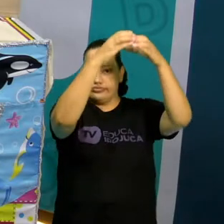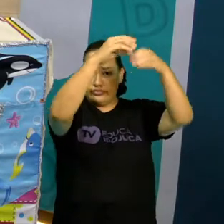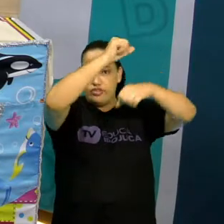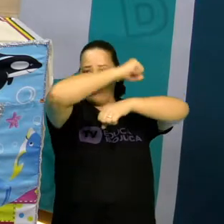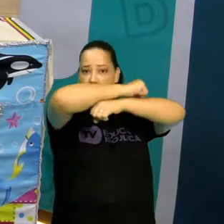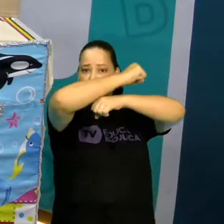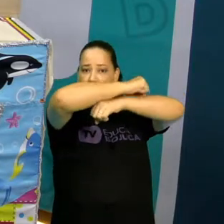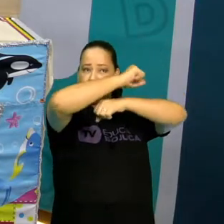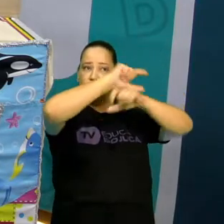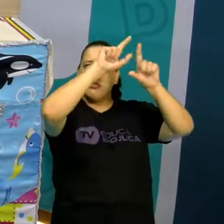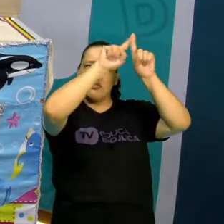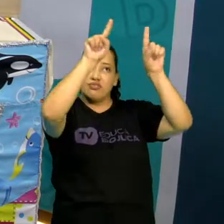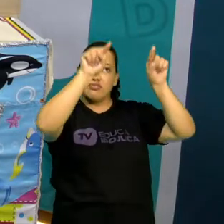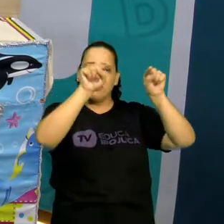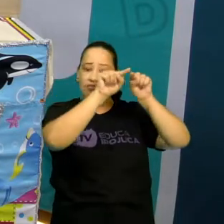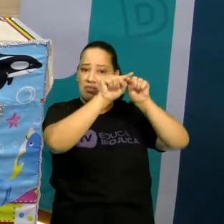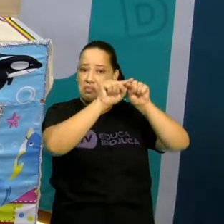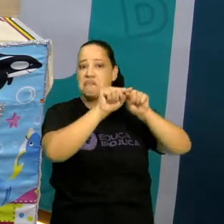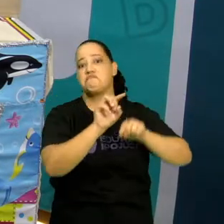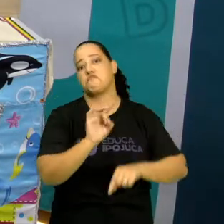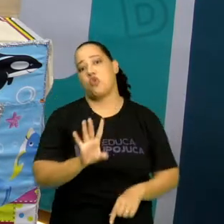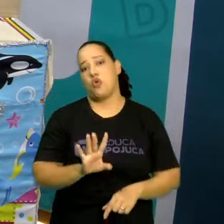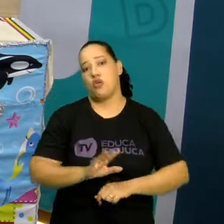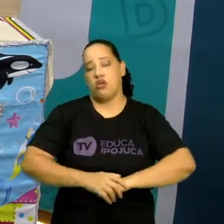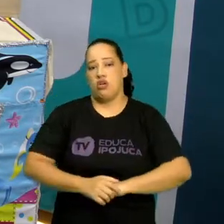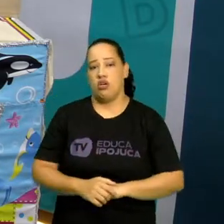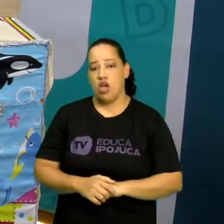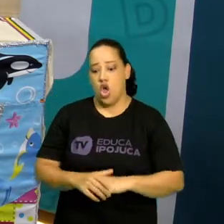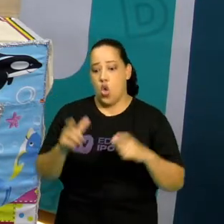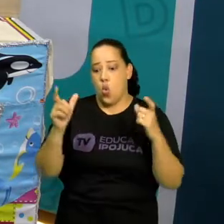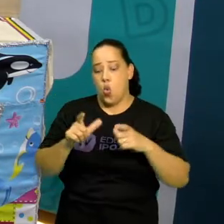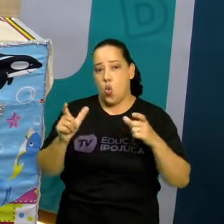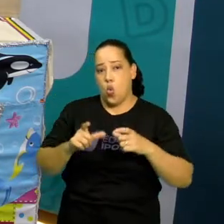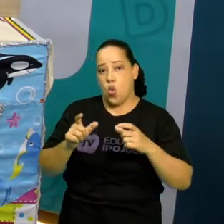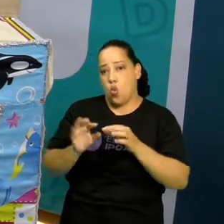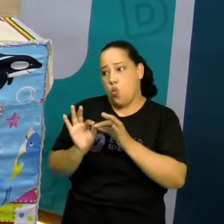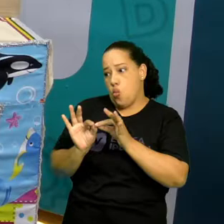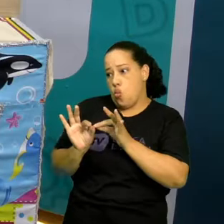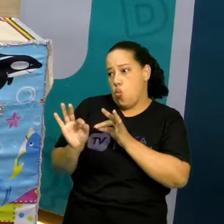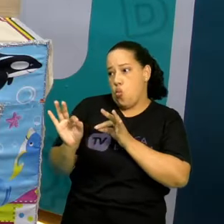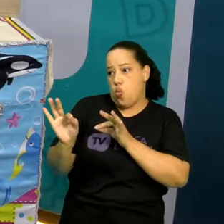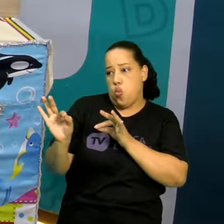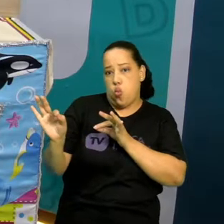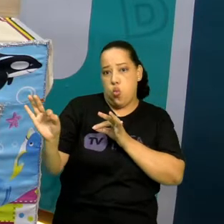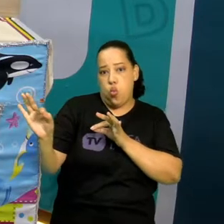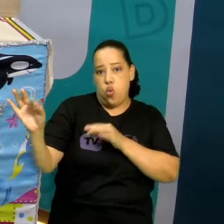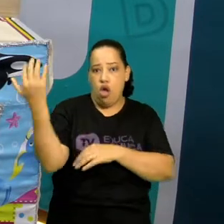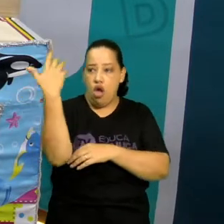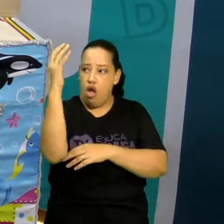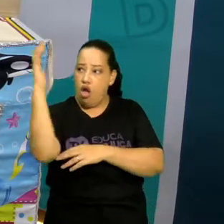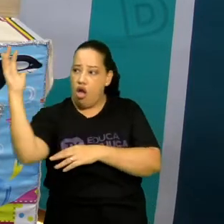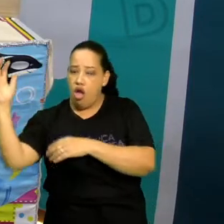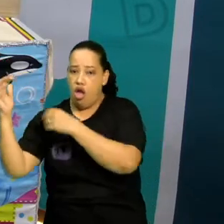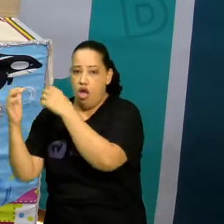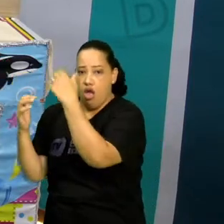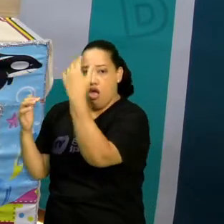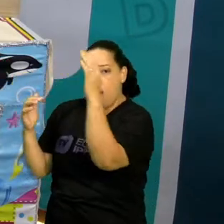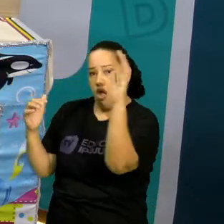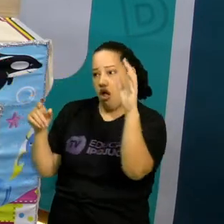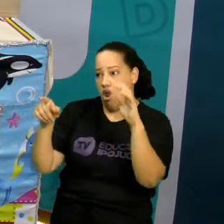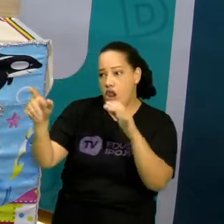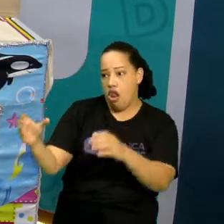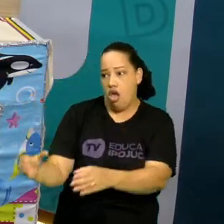essa torre ficava no lugar bem escondido lá na floresta e essa